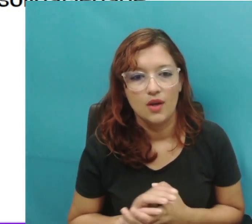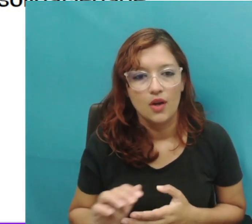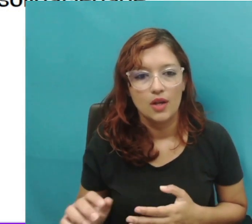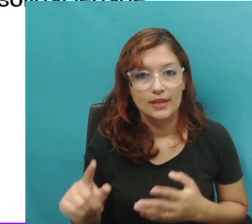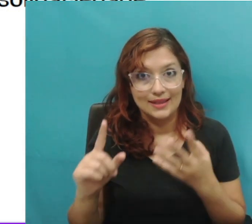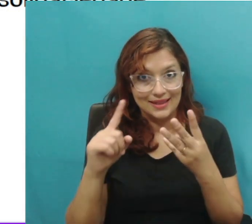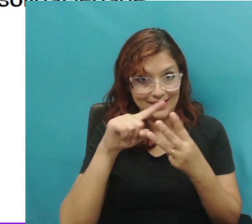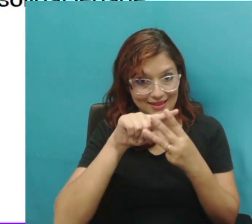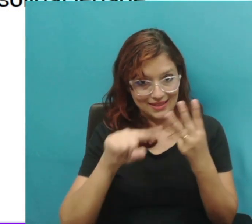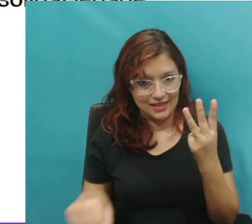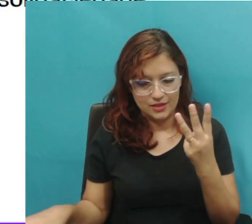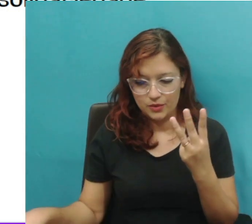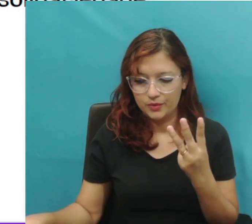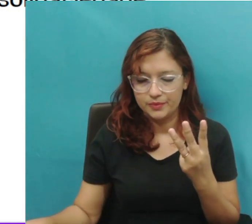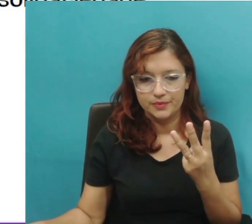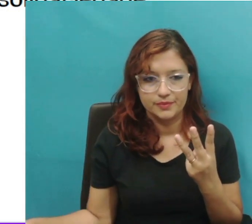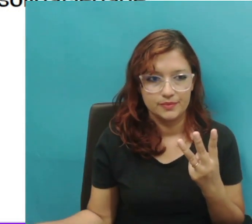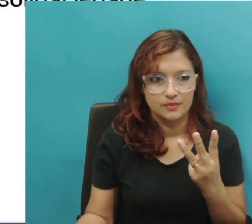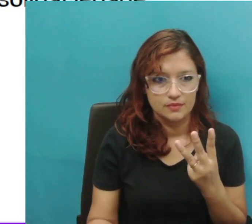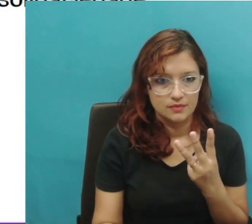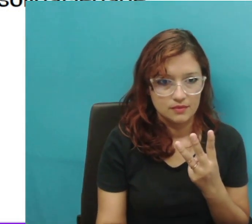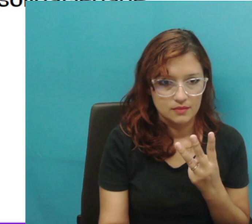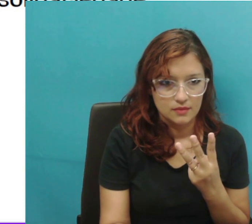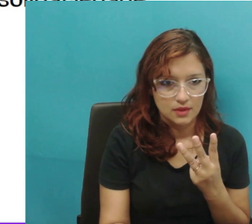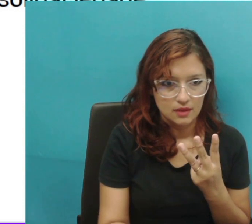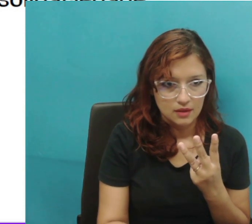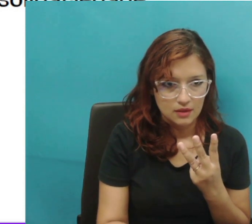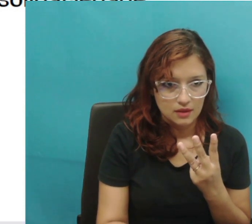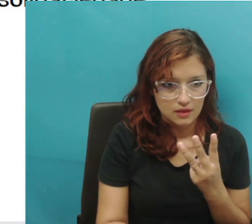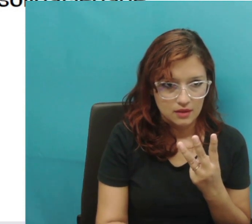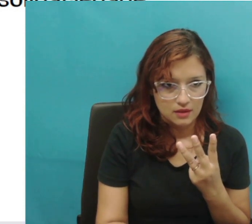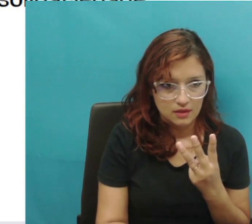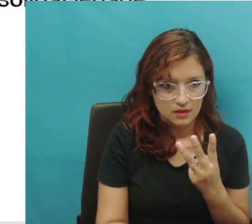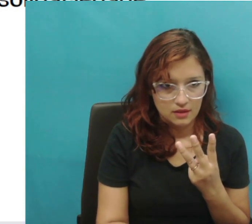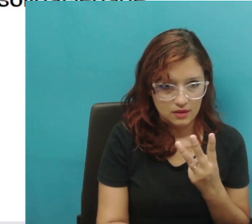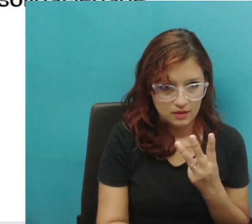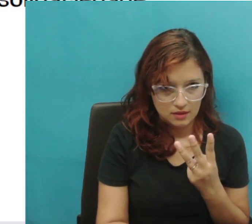olha só. Tem 3 itens.